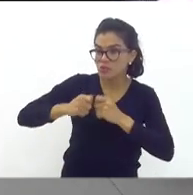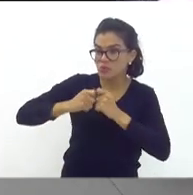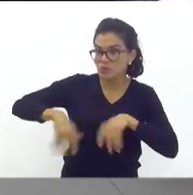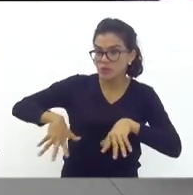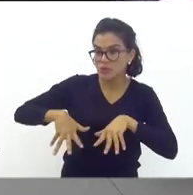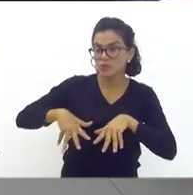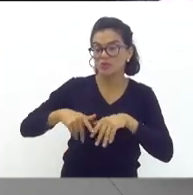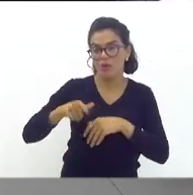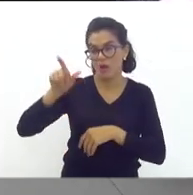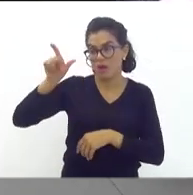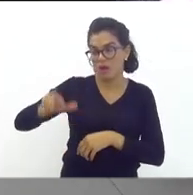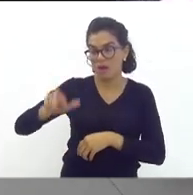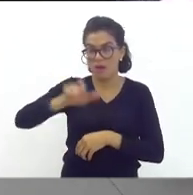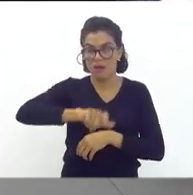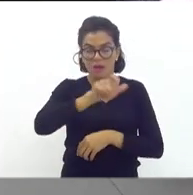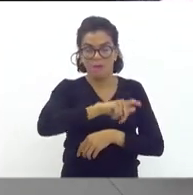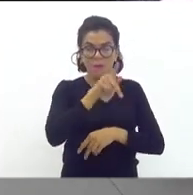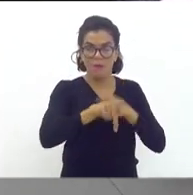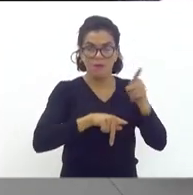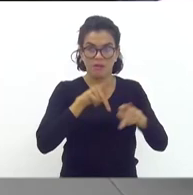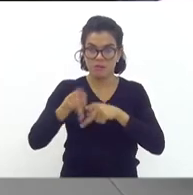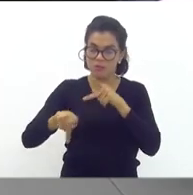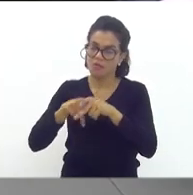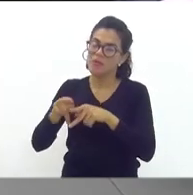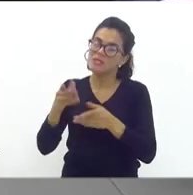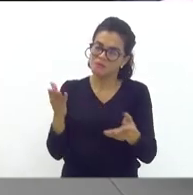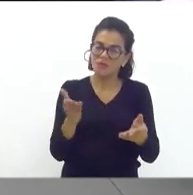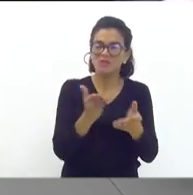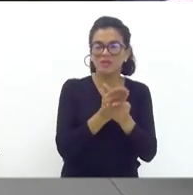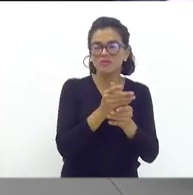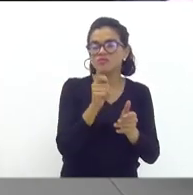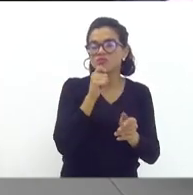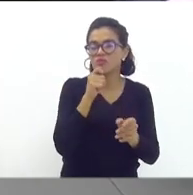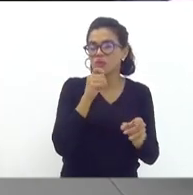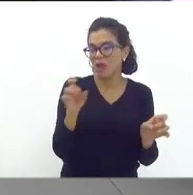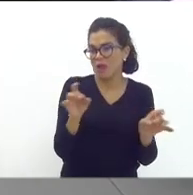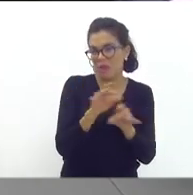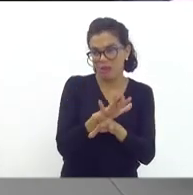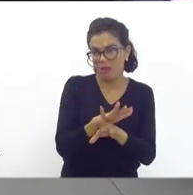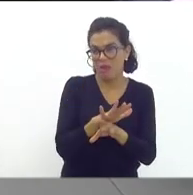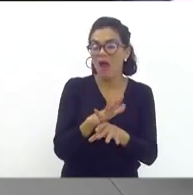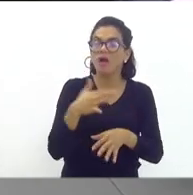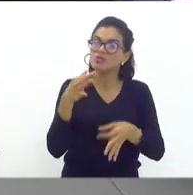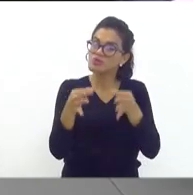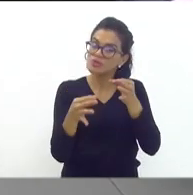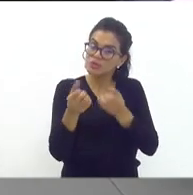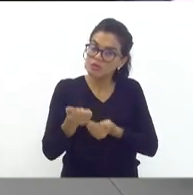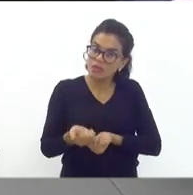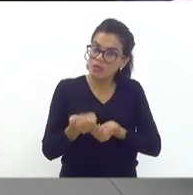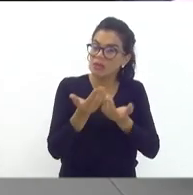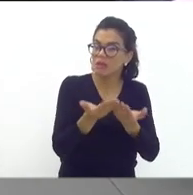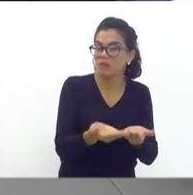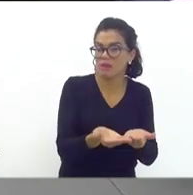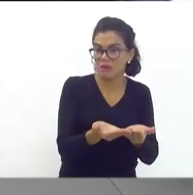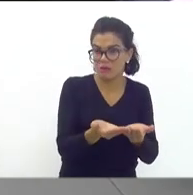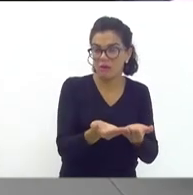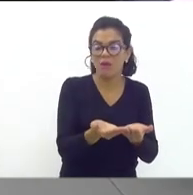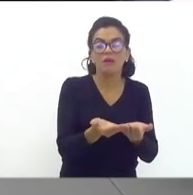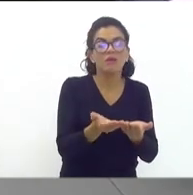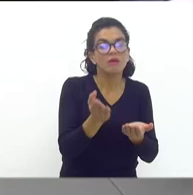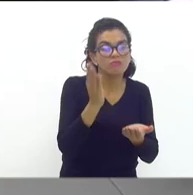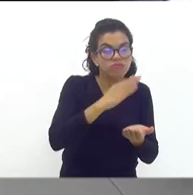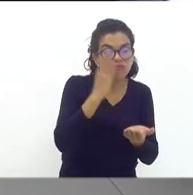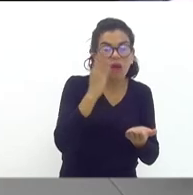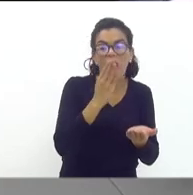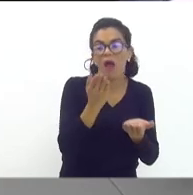resolveu esse processo tá em andamento ainda agência concedeu um índice que atendesse